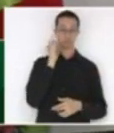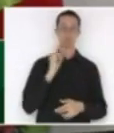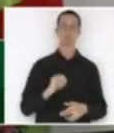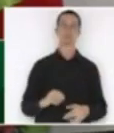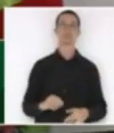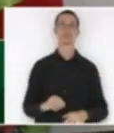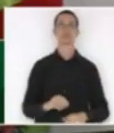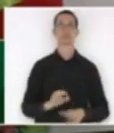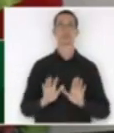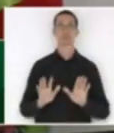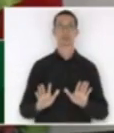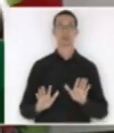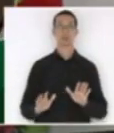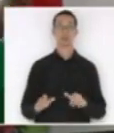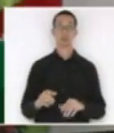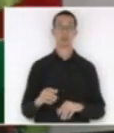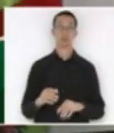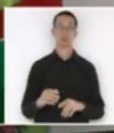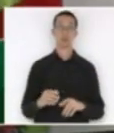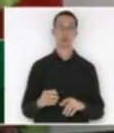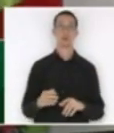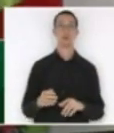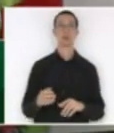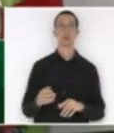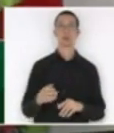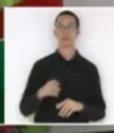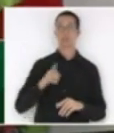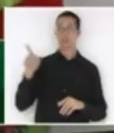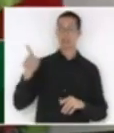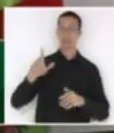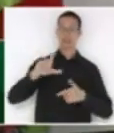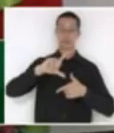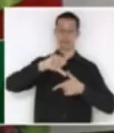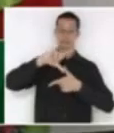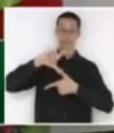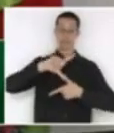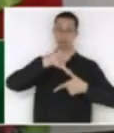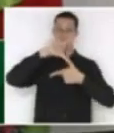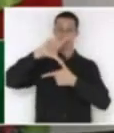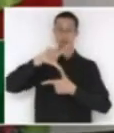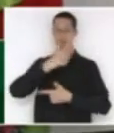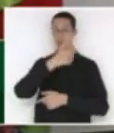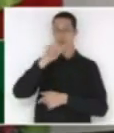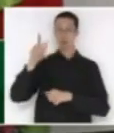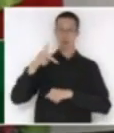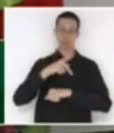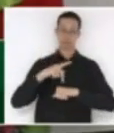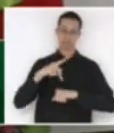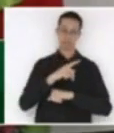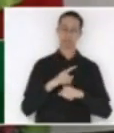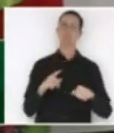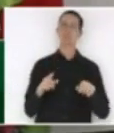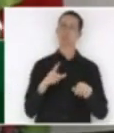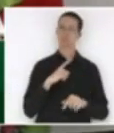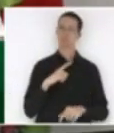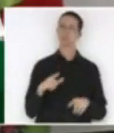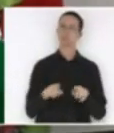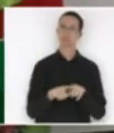da América Latina e no mundo todo também fazem e têm experiências